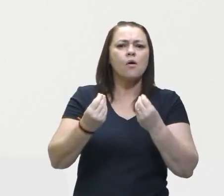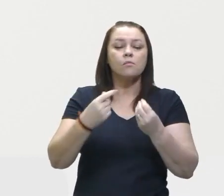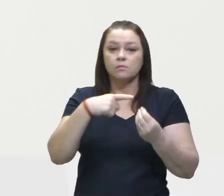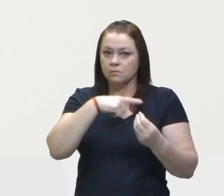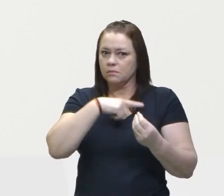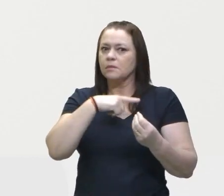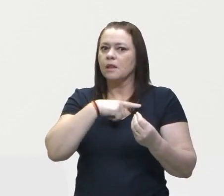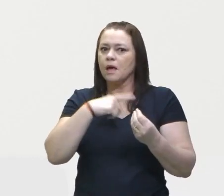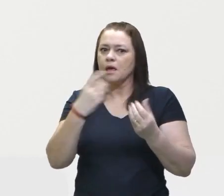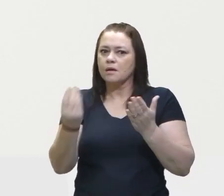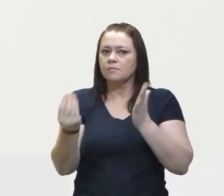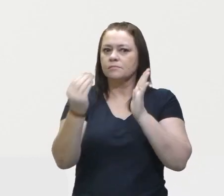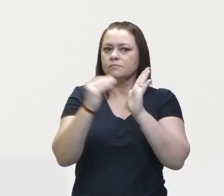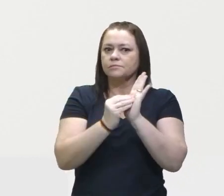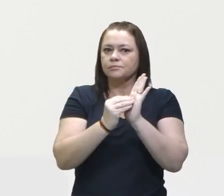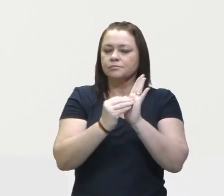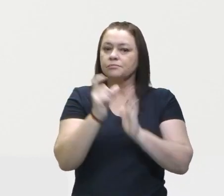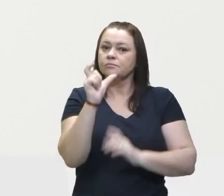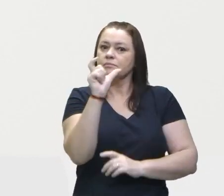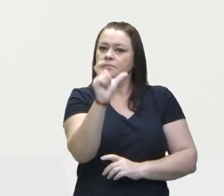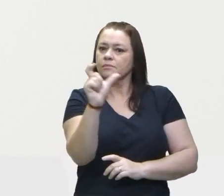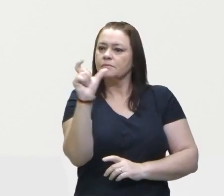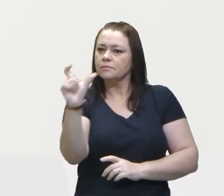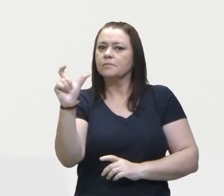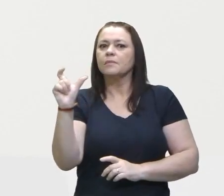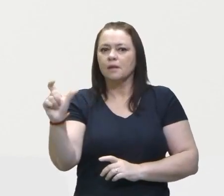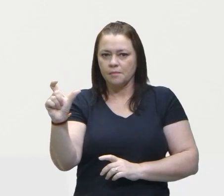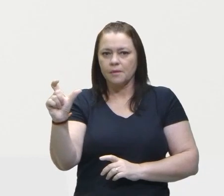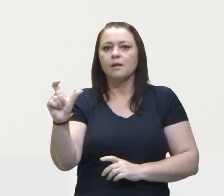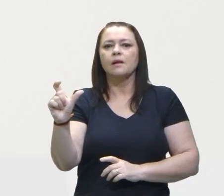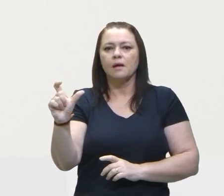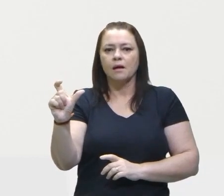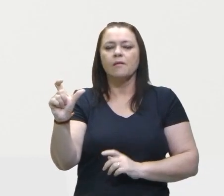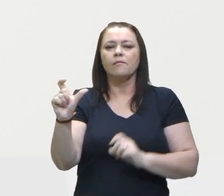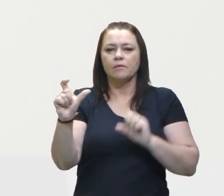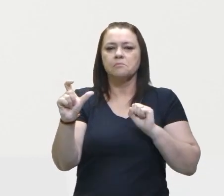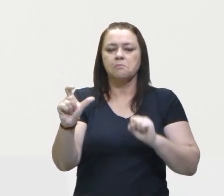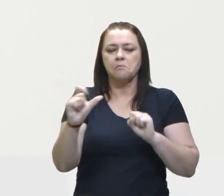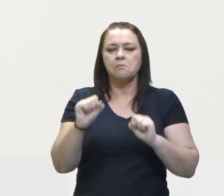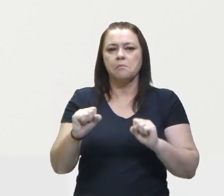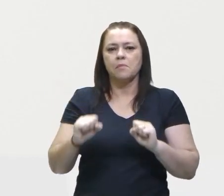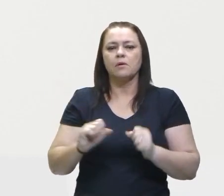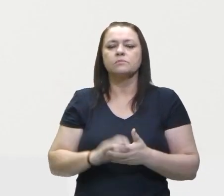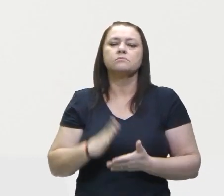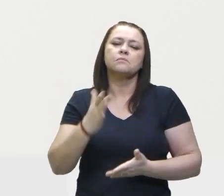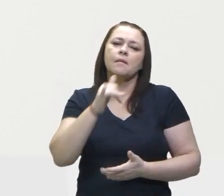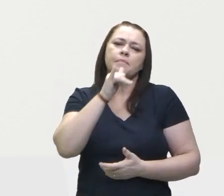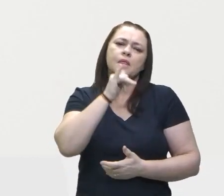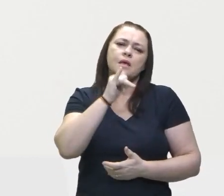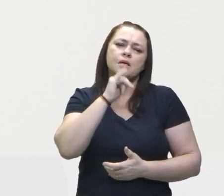escrita por extenso e abreviatura. Quando eu falo de hora,